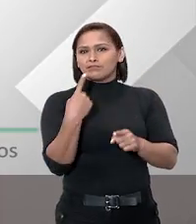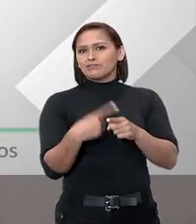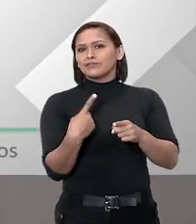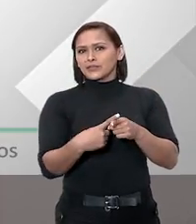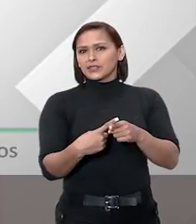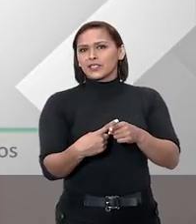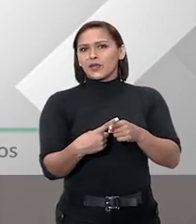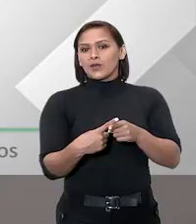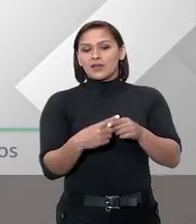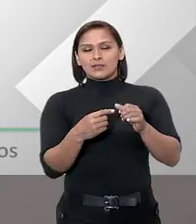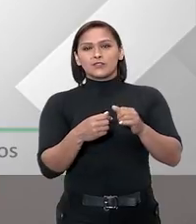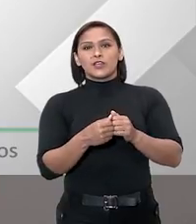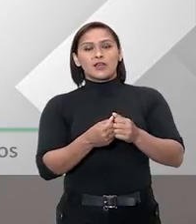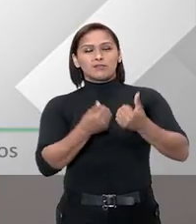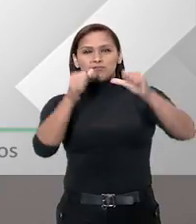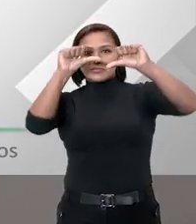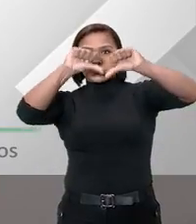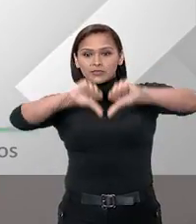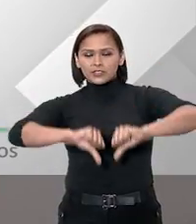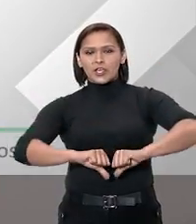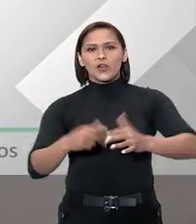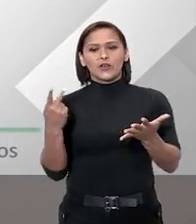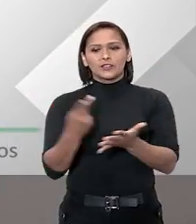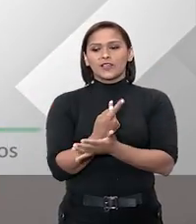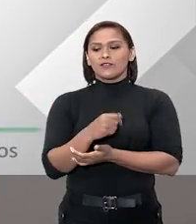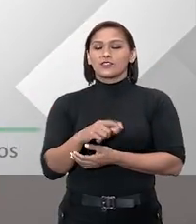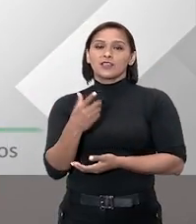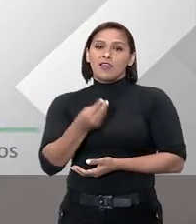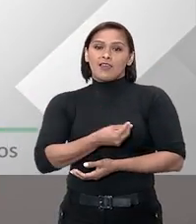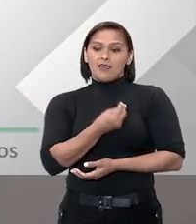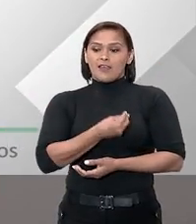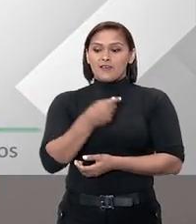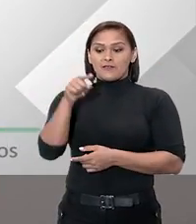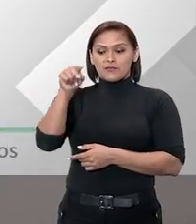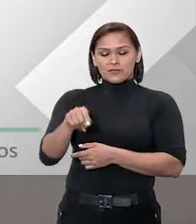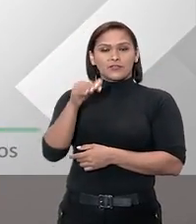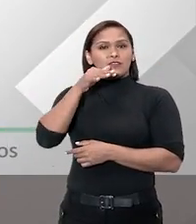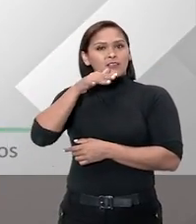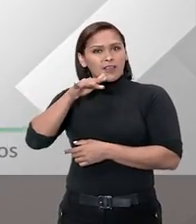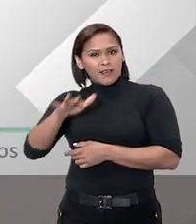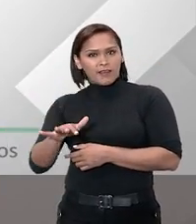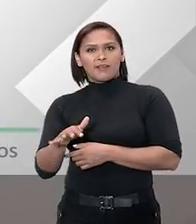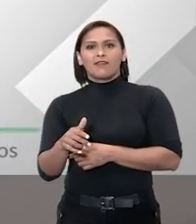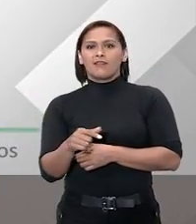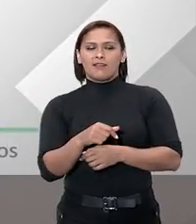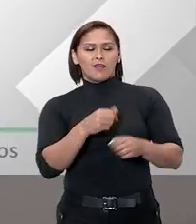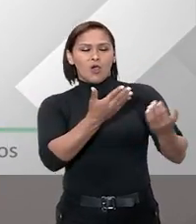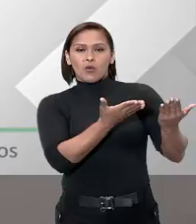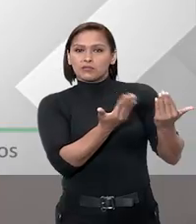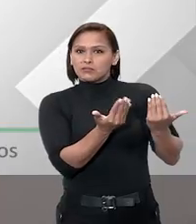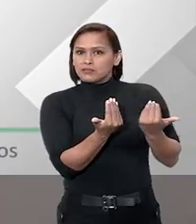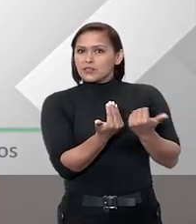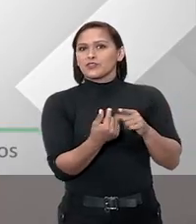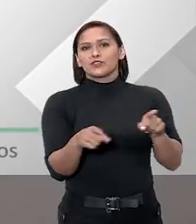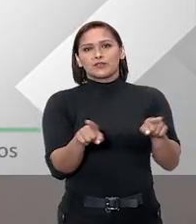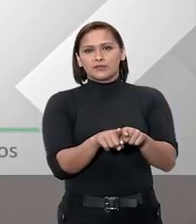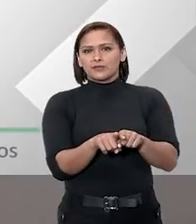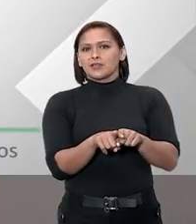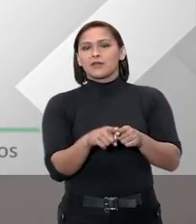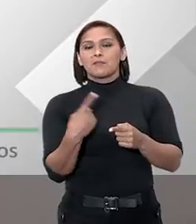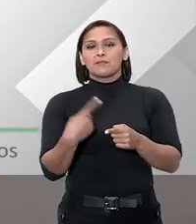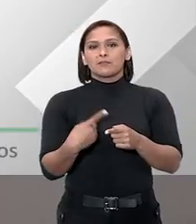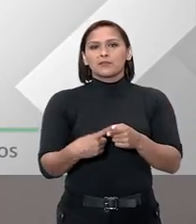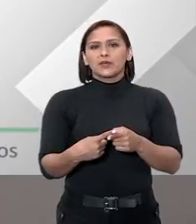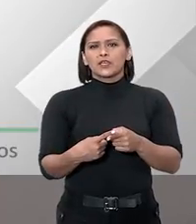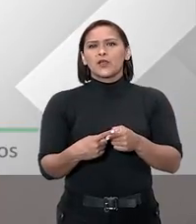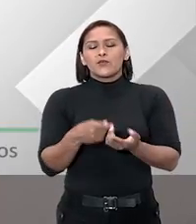iria agravar ainda mais a situação existente naquela pequena criança ou naquele adolescente, porque